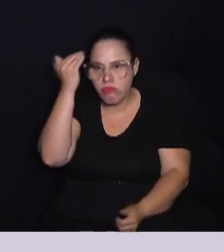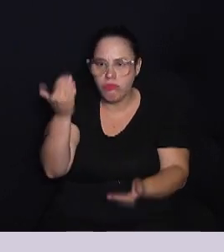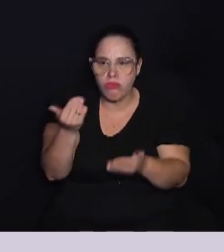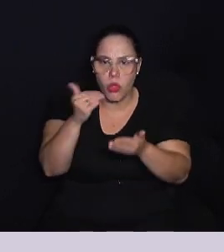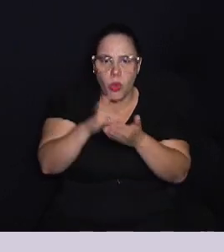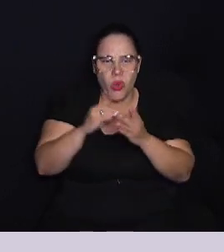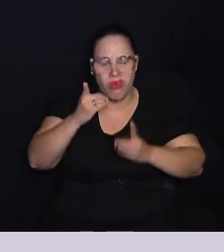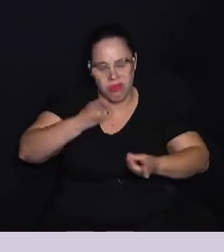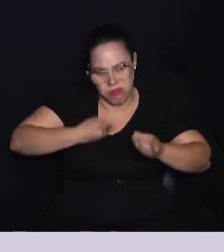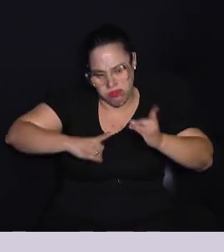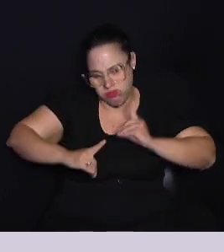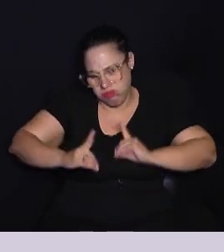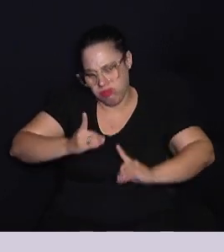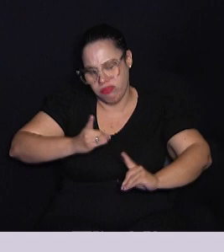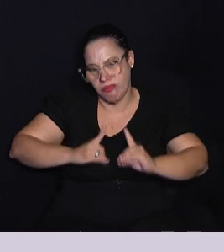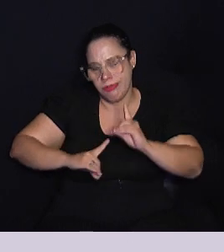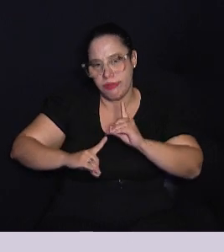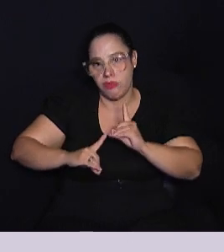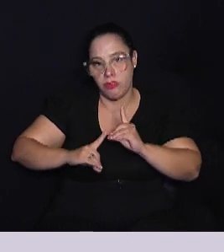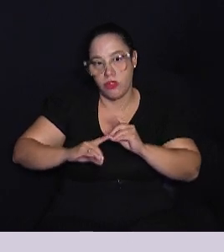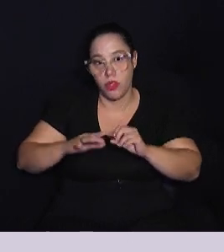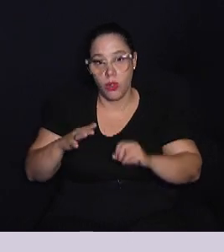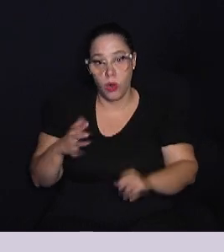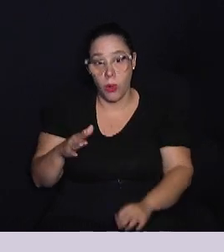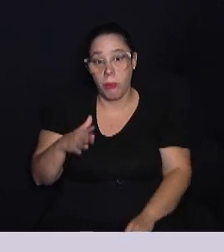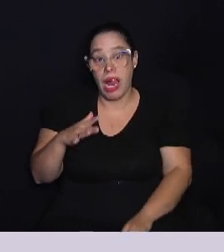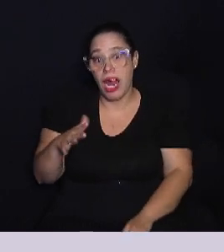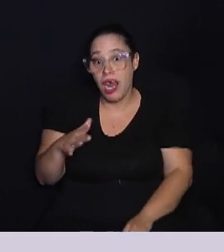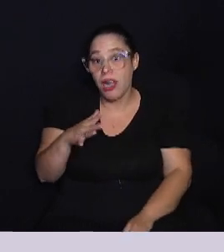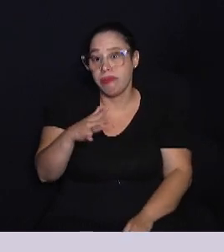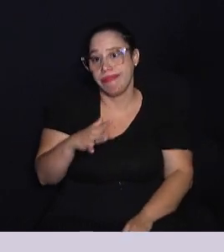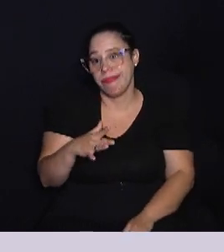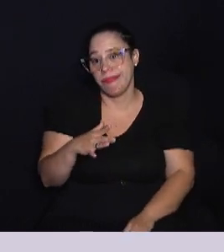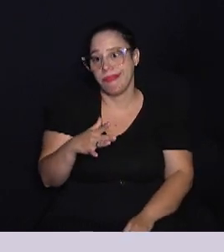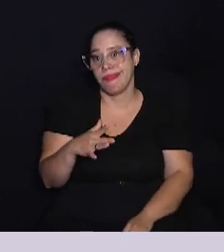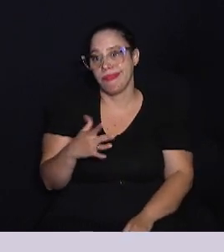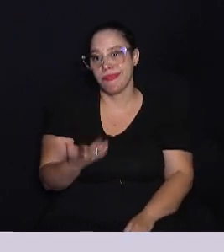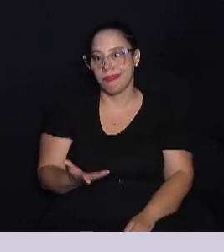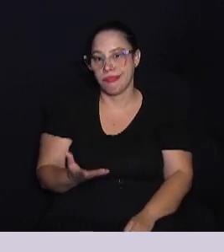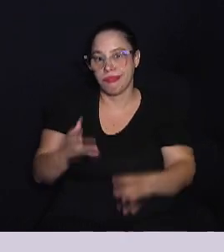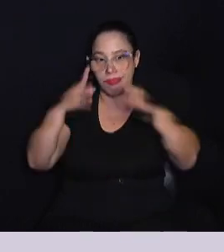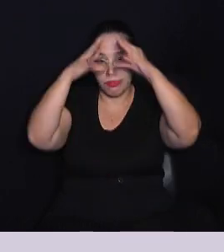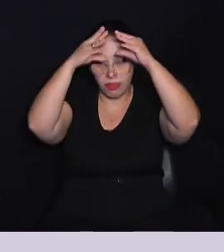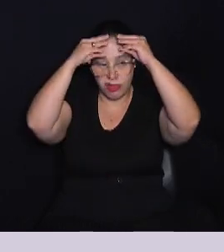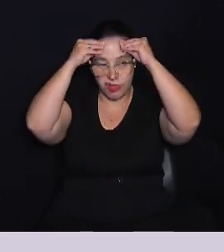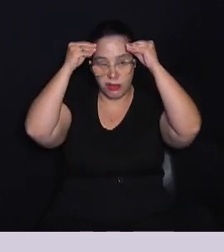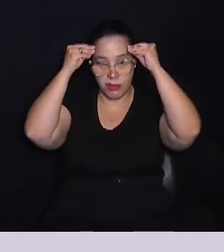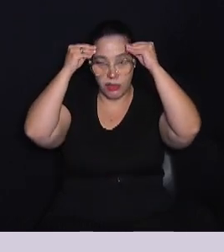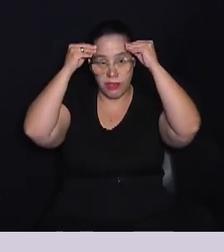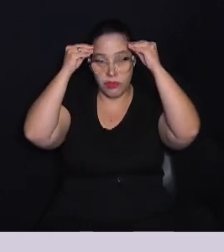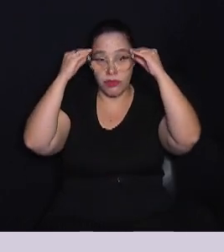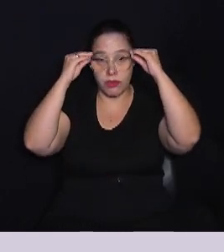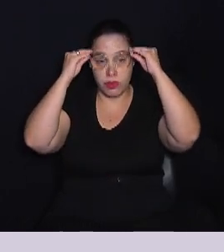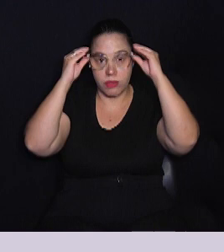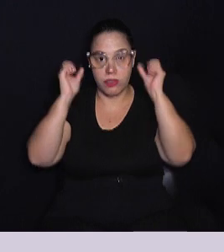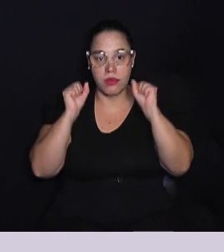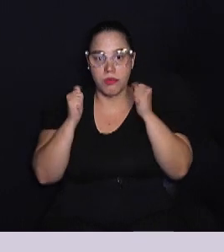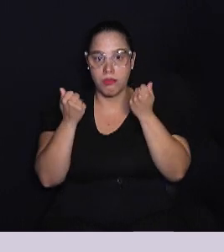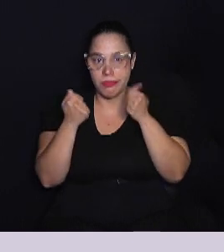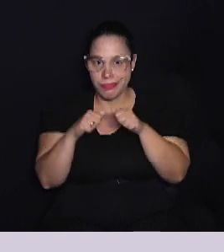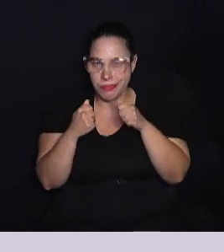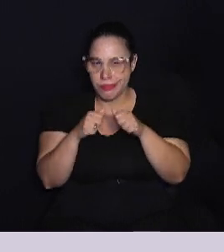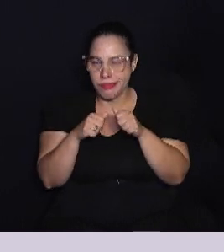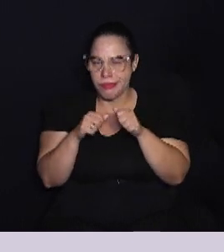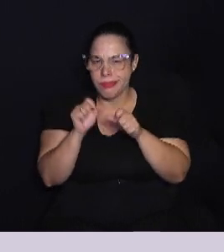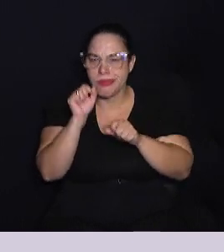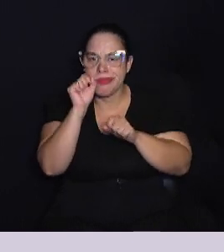a depressão, tem demência parkinsoniana, tem demência por corpúsculos de Levi. Então, é preciso que a gente